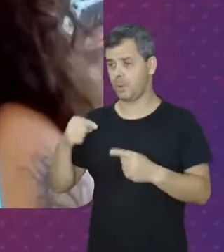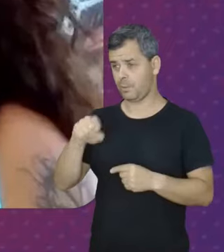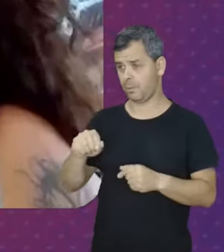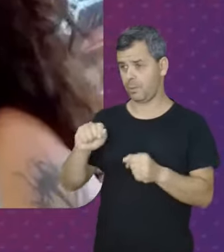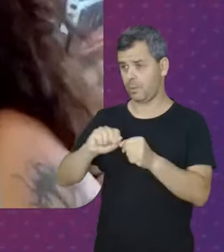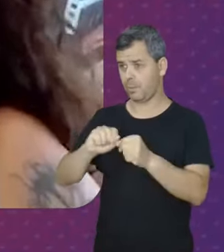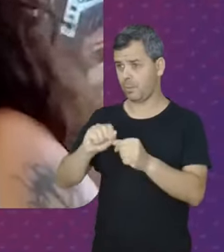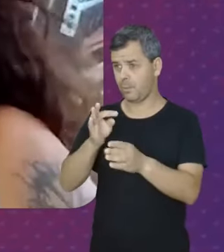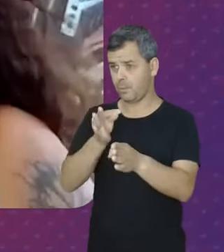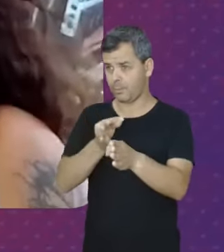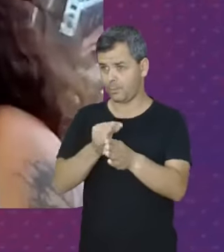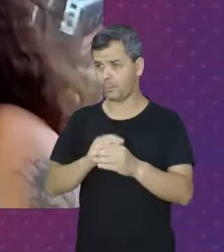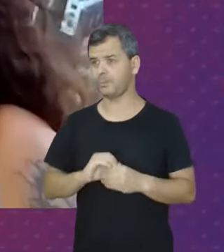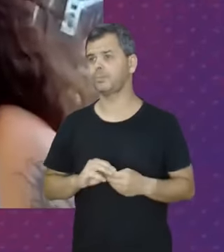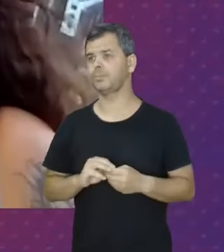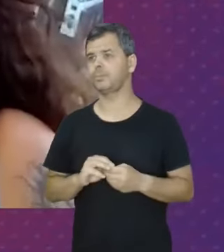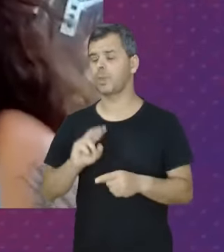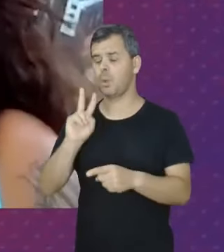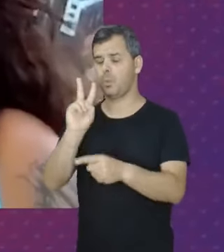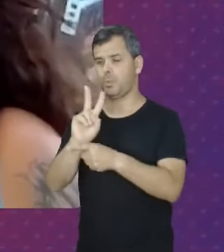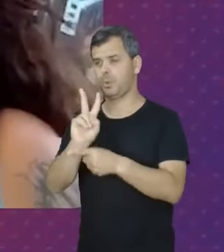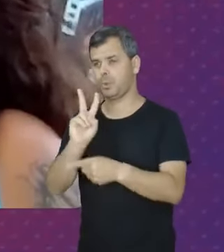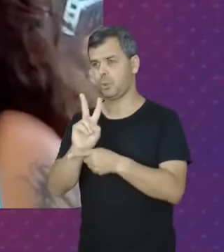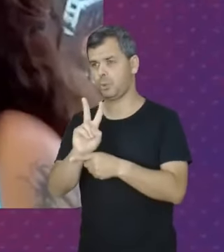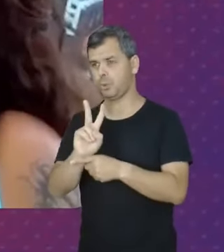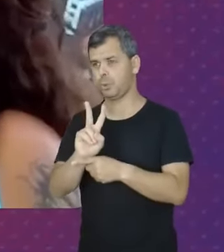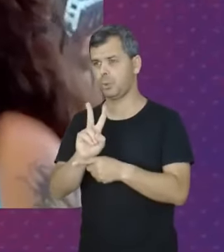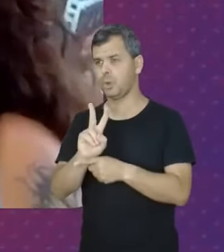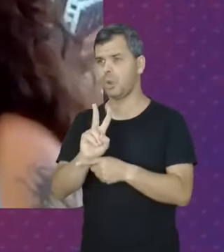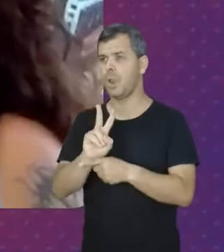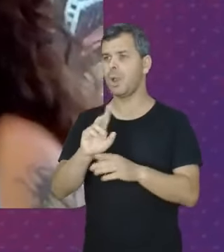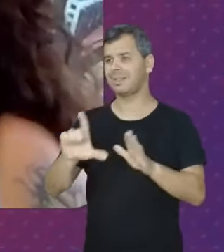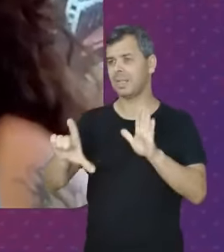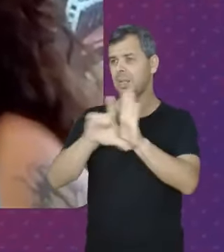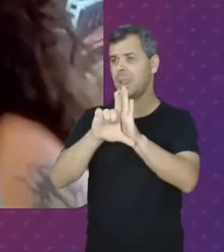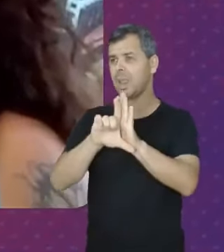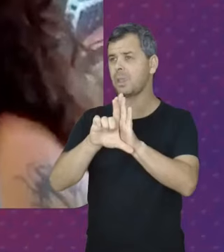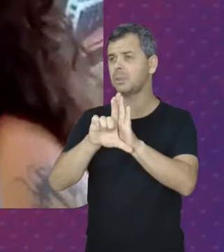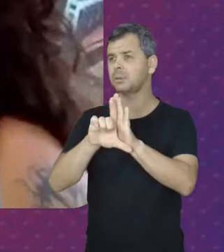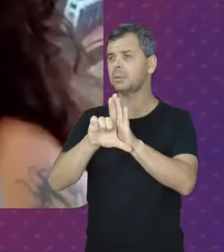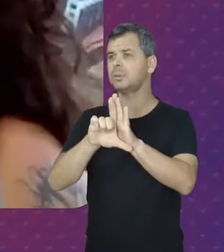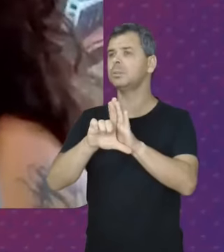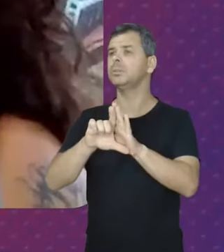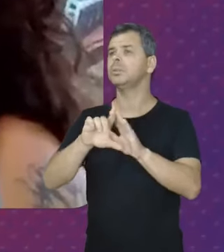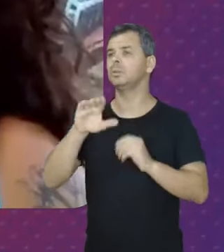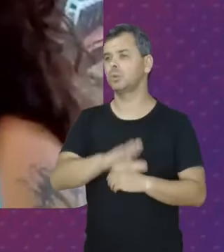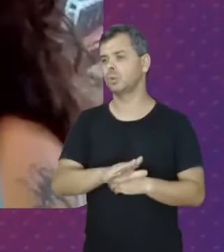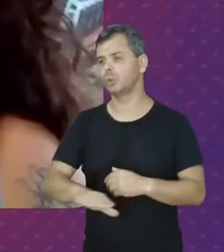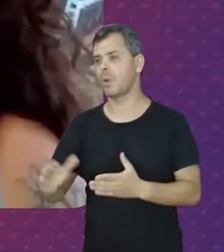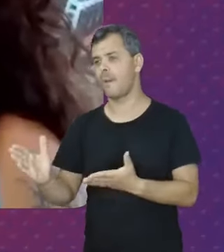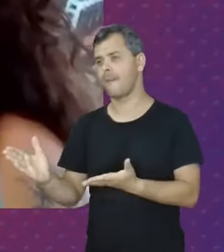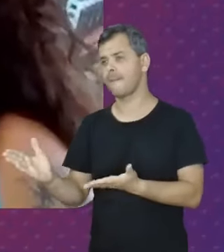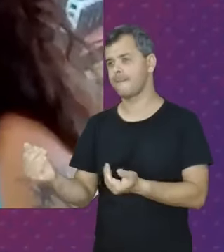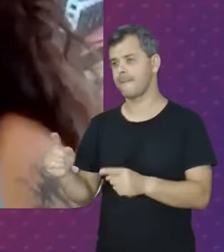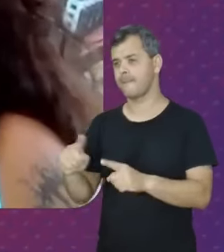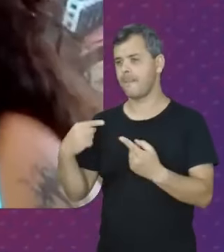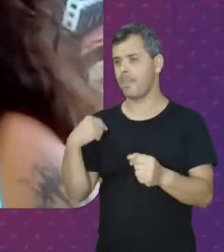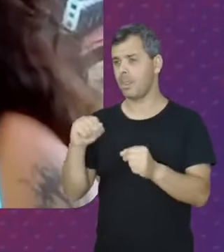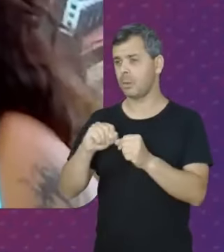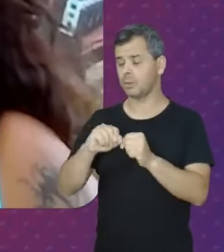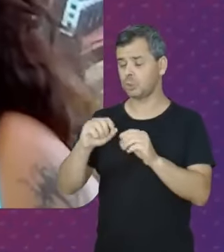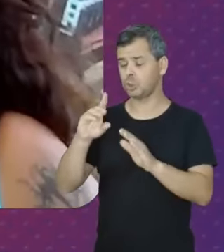tornar um guardião do Estatuto da Criança e do Adolescente e fazer cumprir todos os direitos que estão previstos